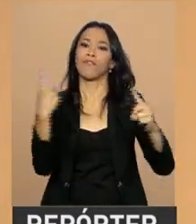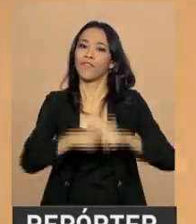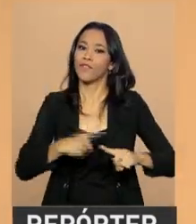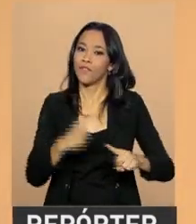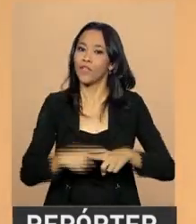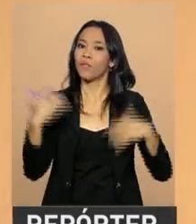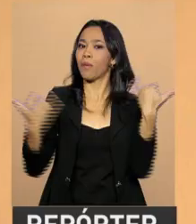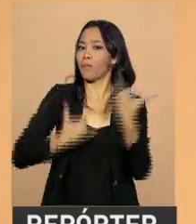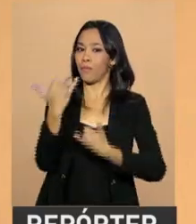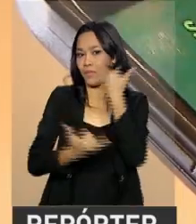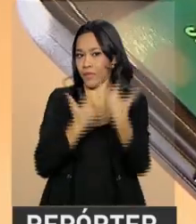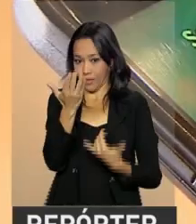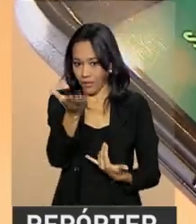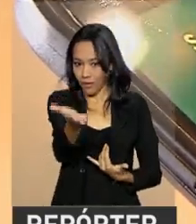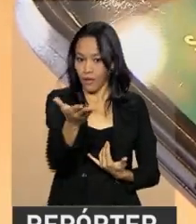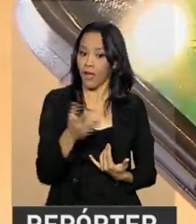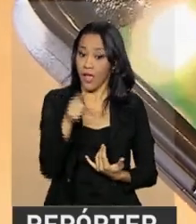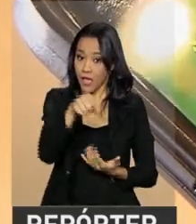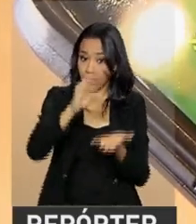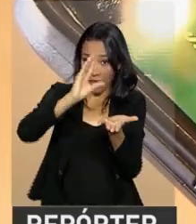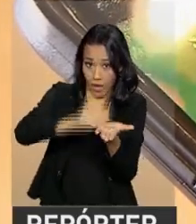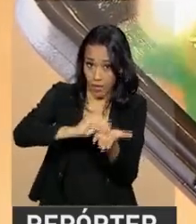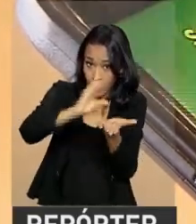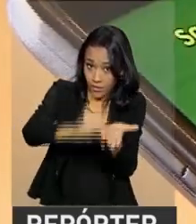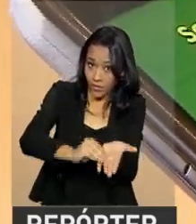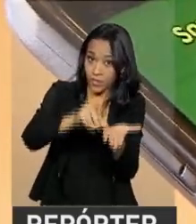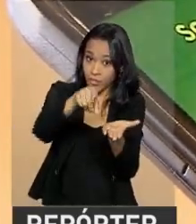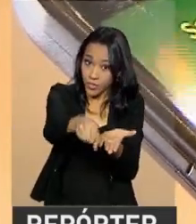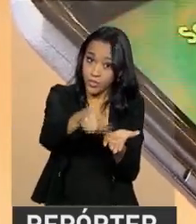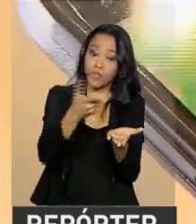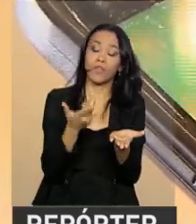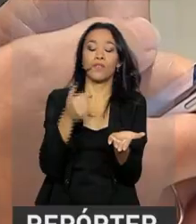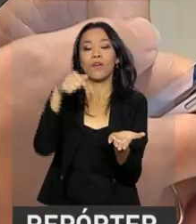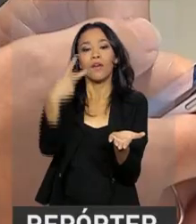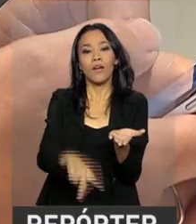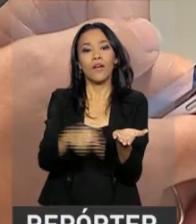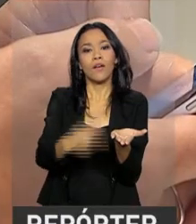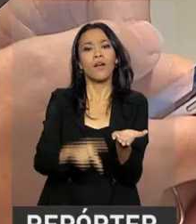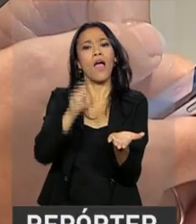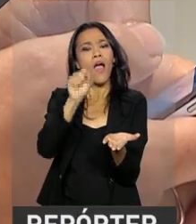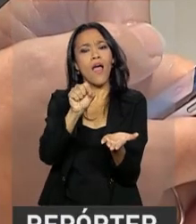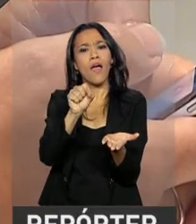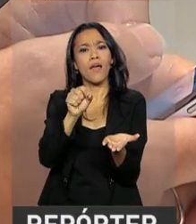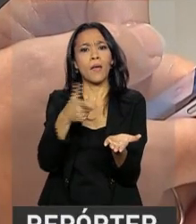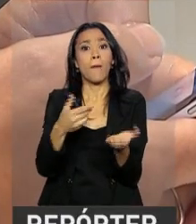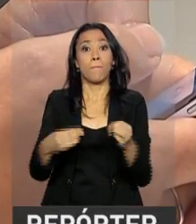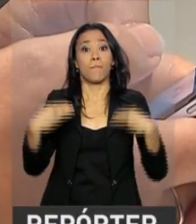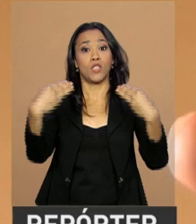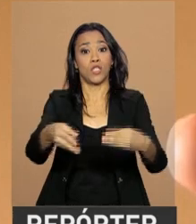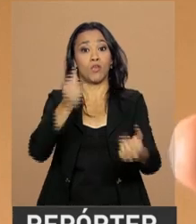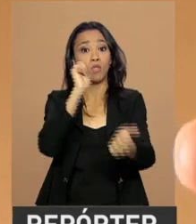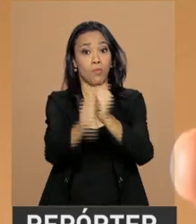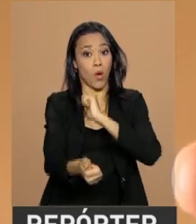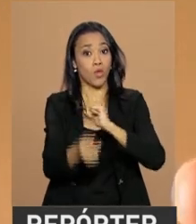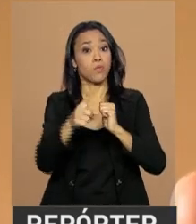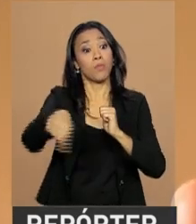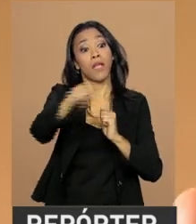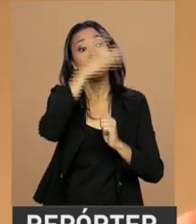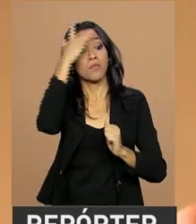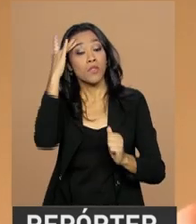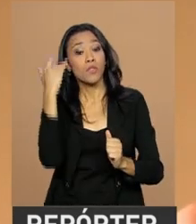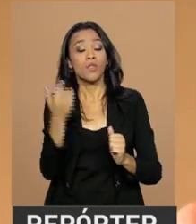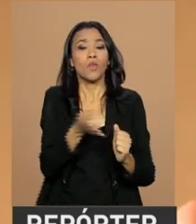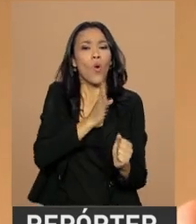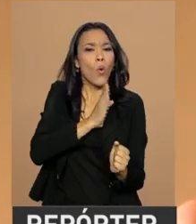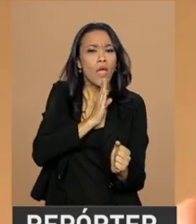os atletas brasileiros. O aplicativo Trunfo Brasil 2016 foi desenvolvido pelo Ministério do Esporte para que o público